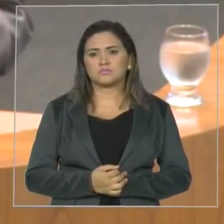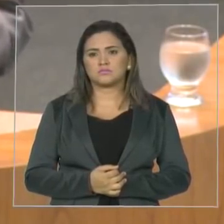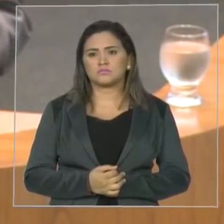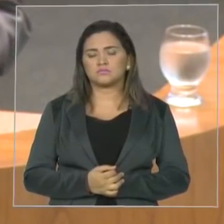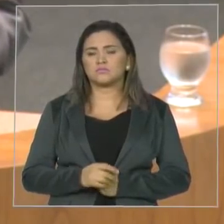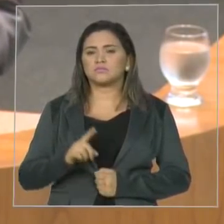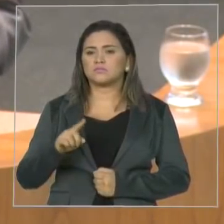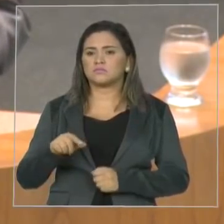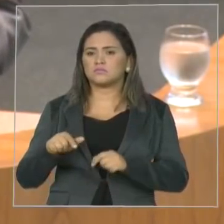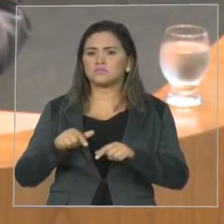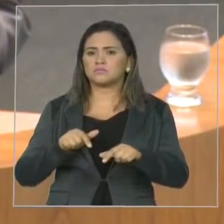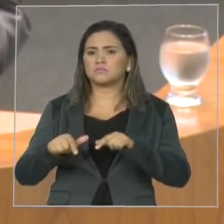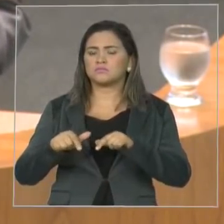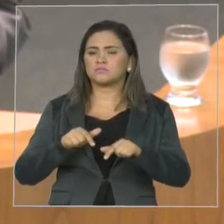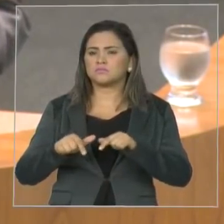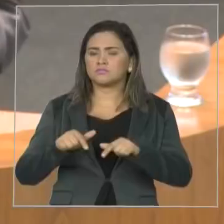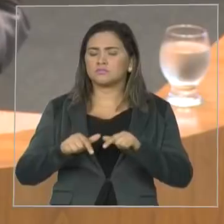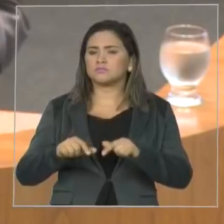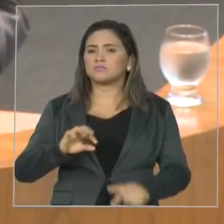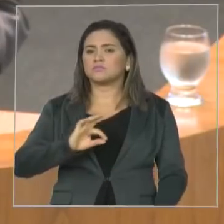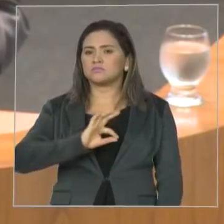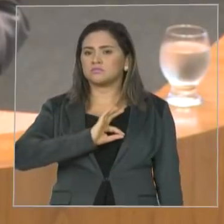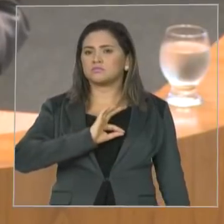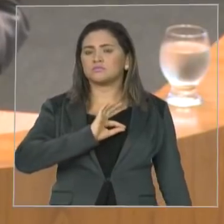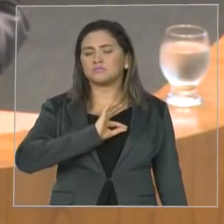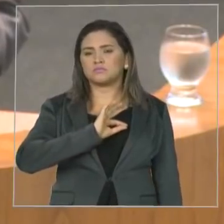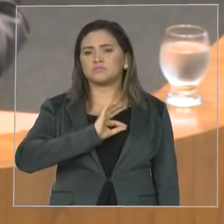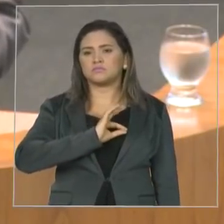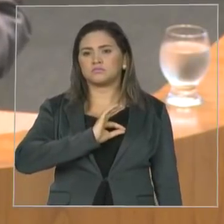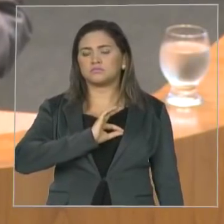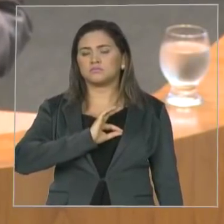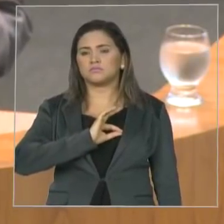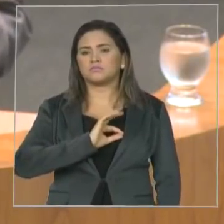Ao contrário, no Brasil, o poder